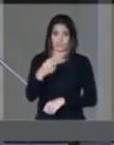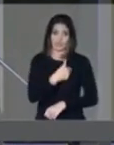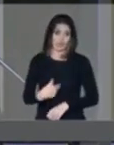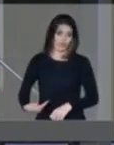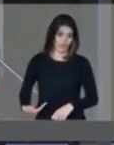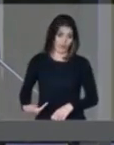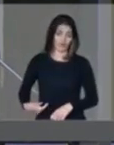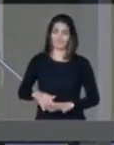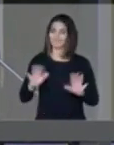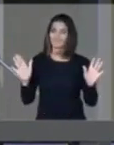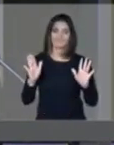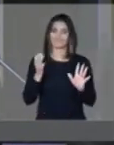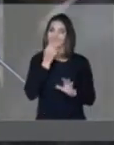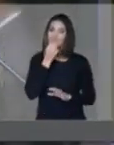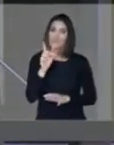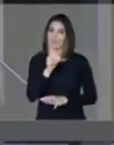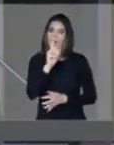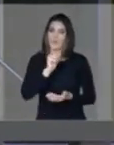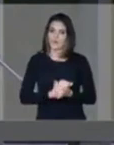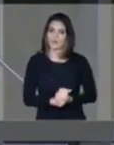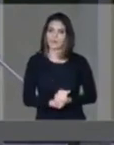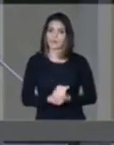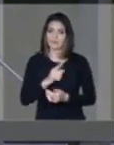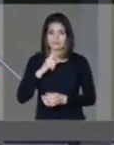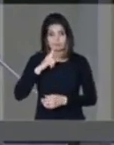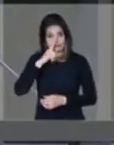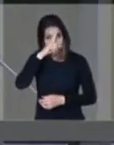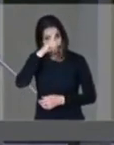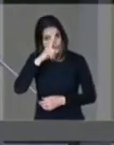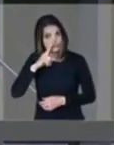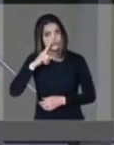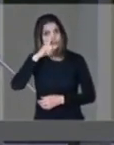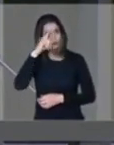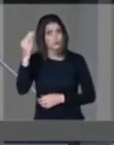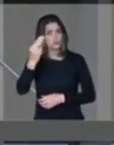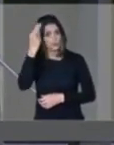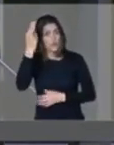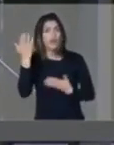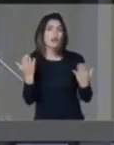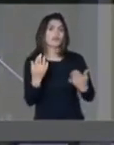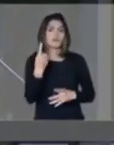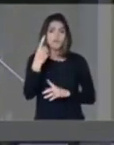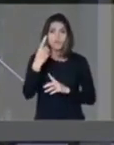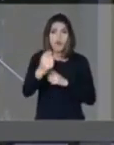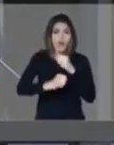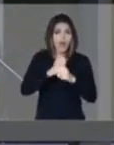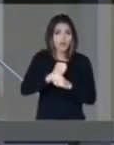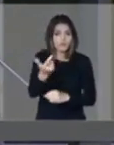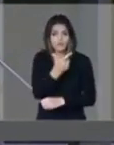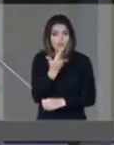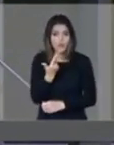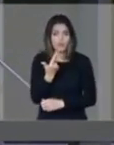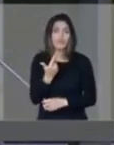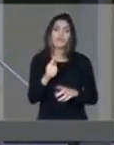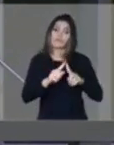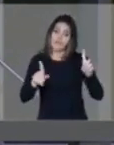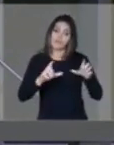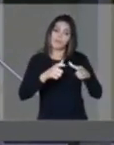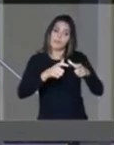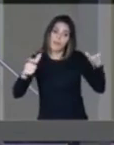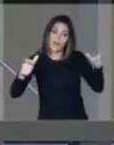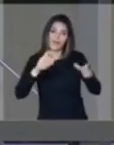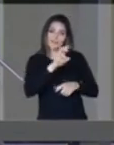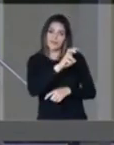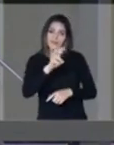Brasil. Atenção, pessoal, porque isso é grave. Não temos um ano de governo e a maioria da população